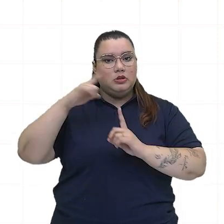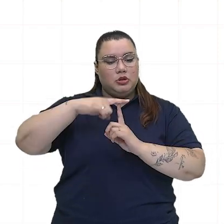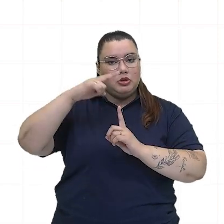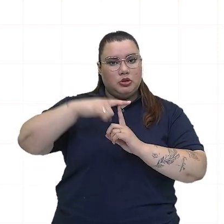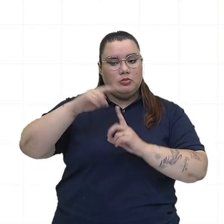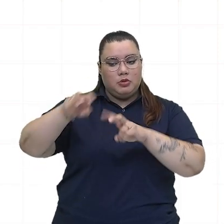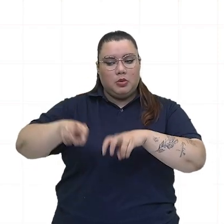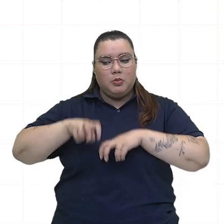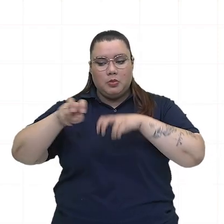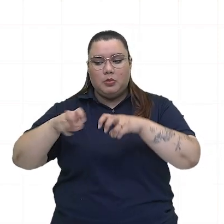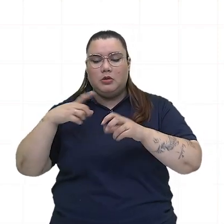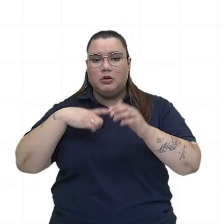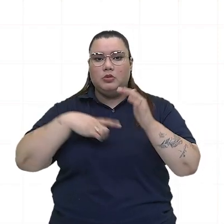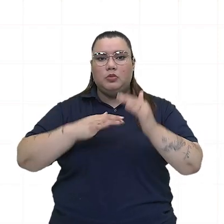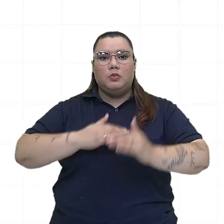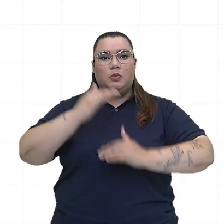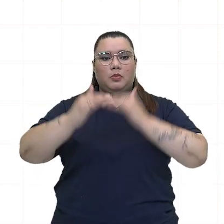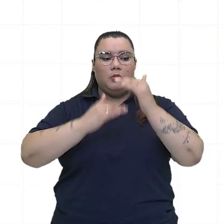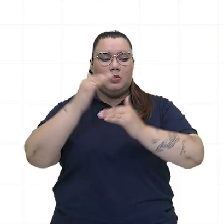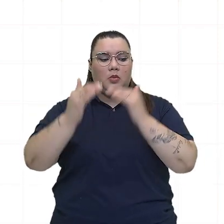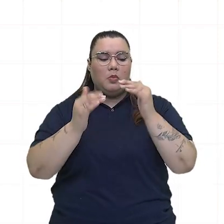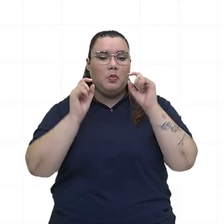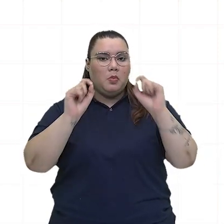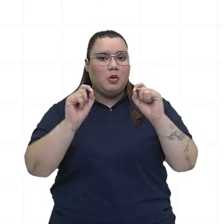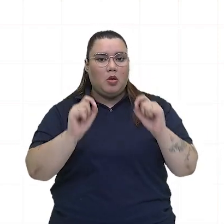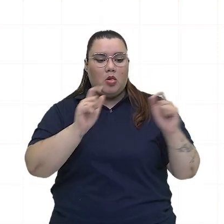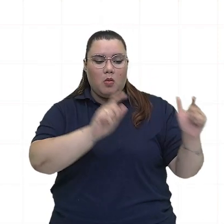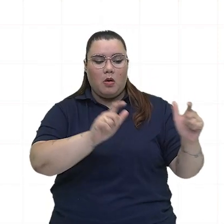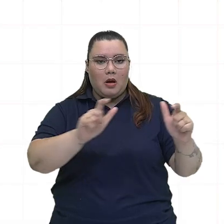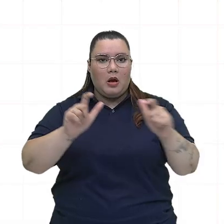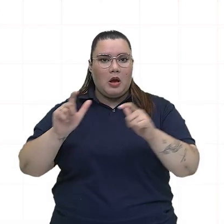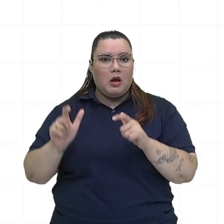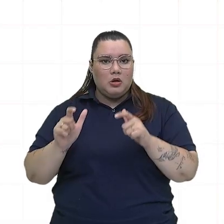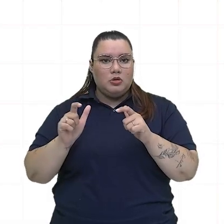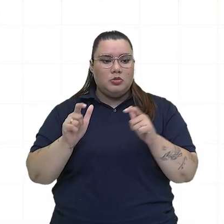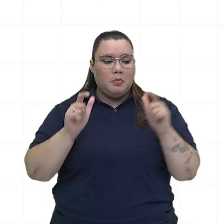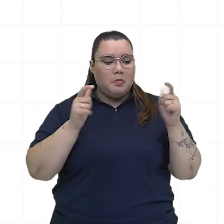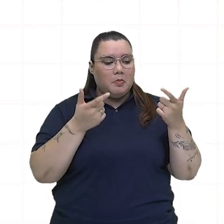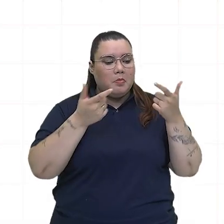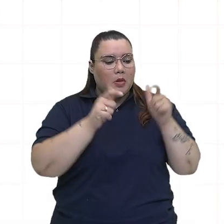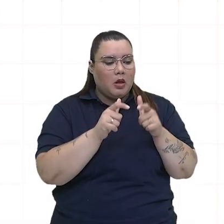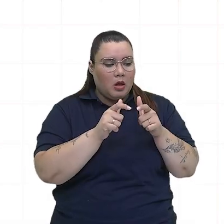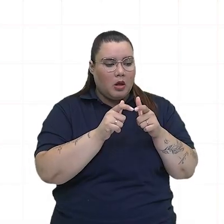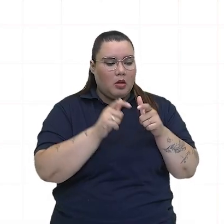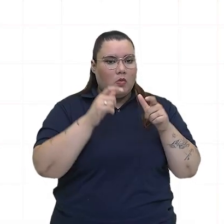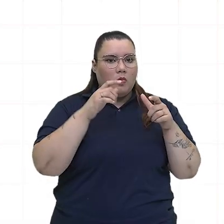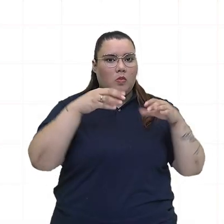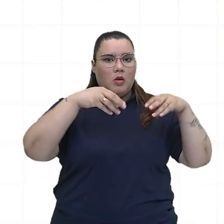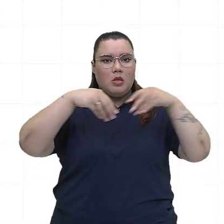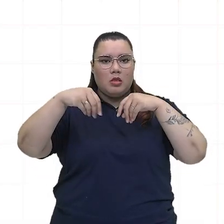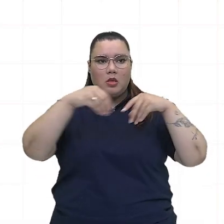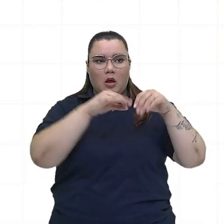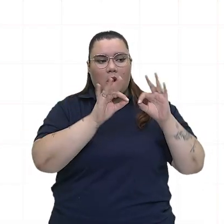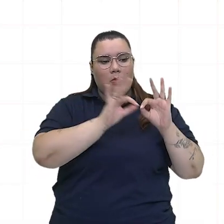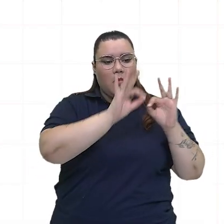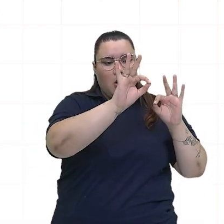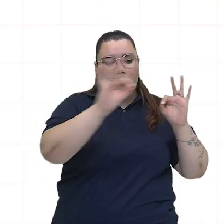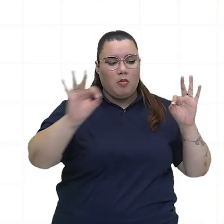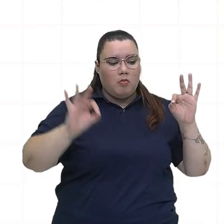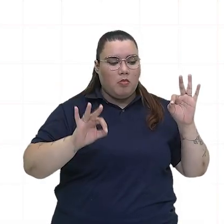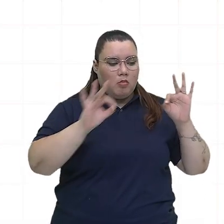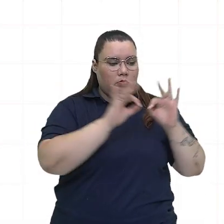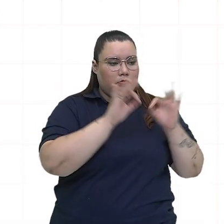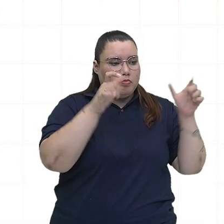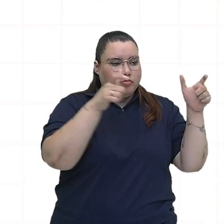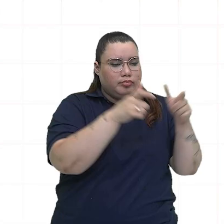é desenvolvida em pequenas propriedades, né? Em pequenos hectares de terras, ao